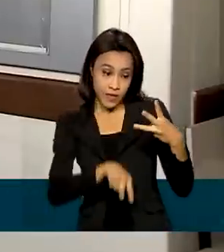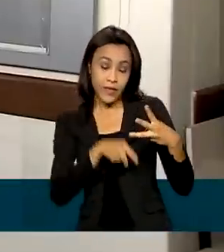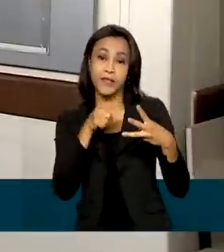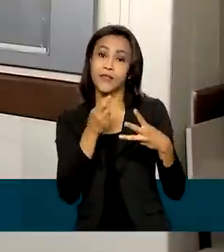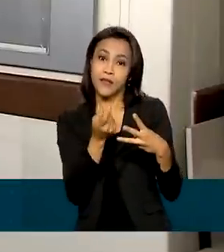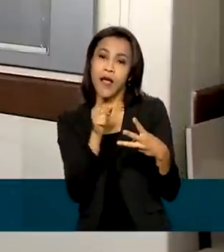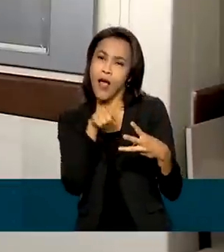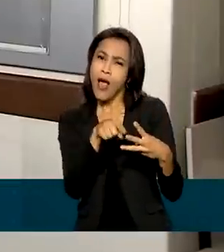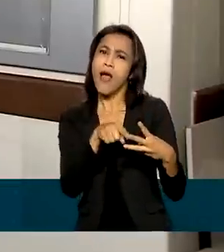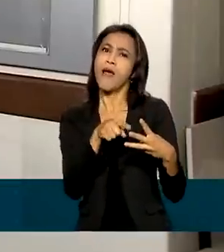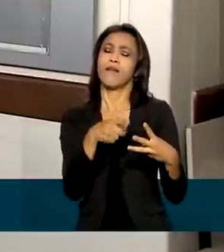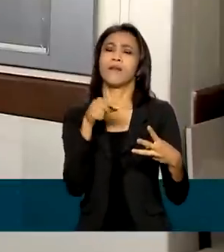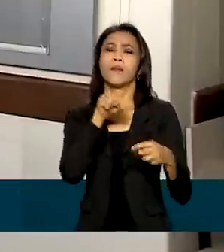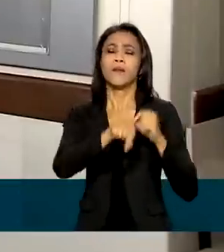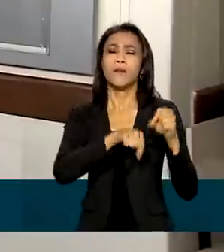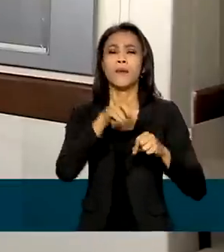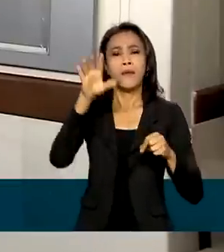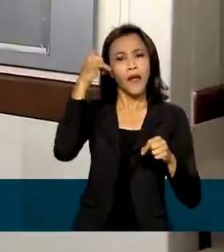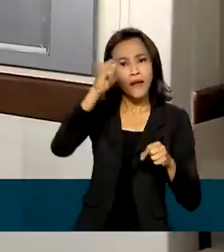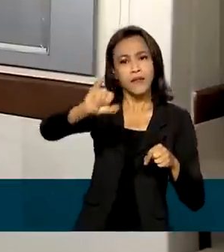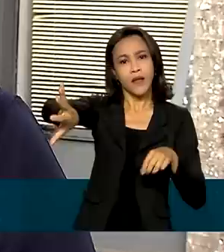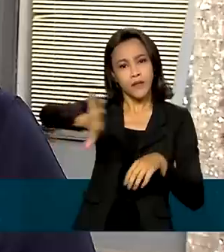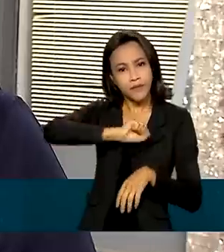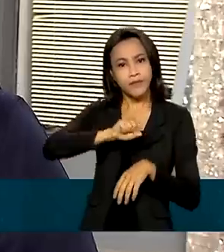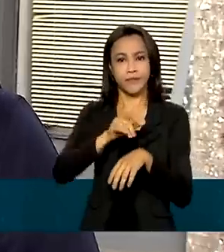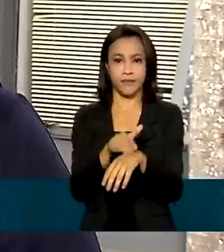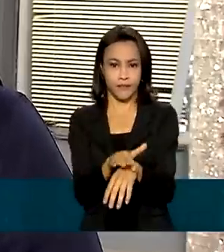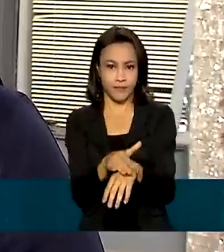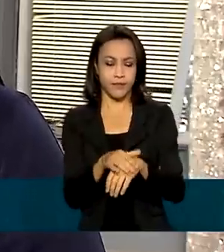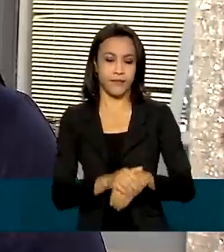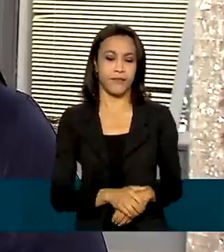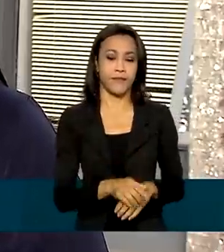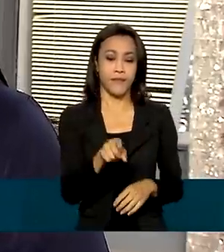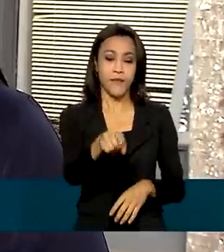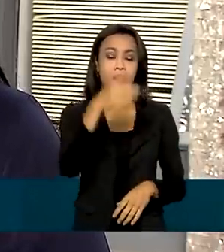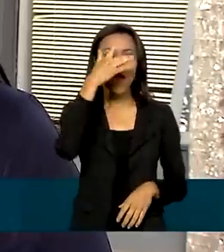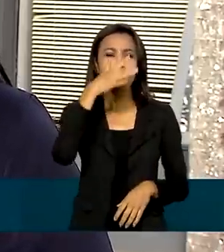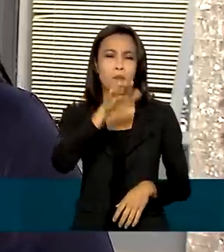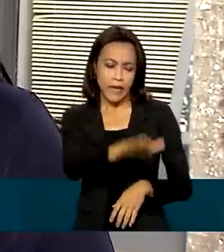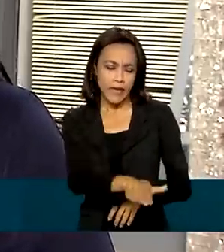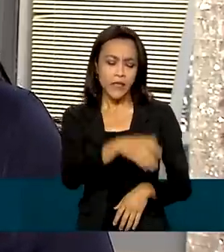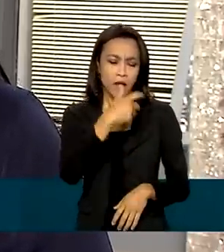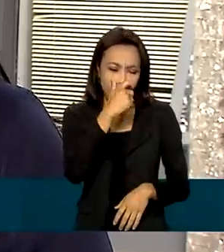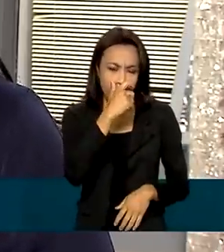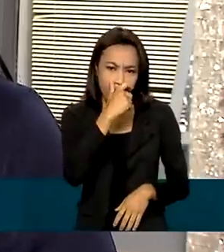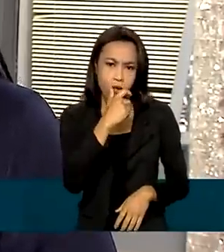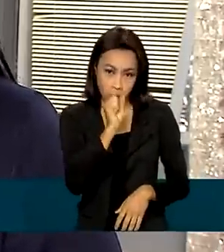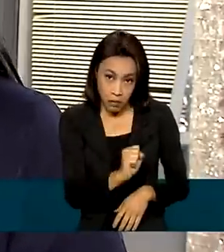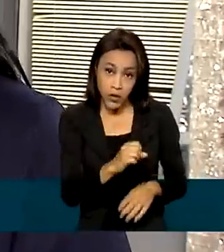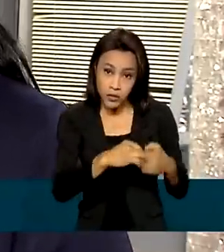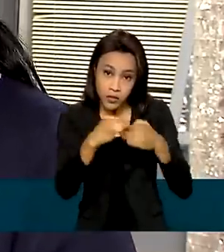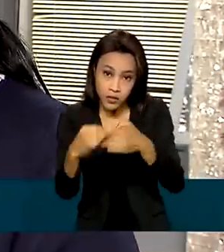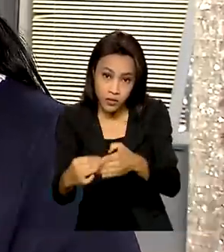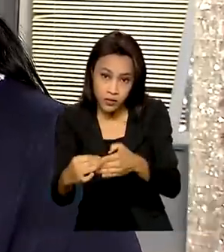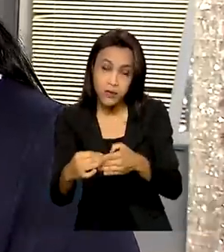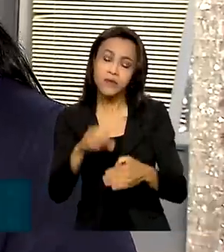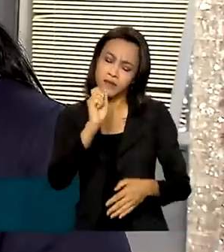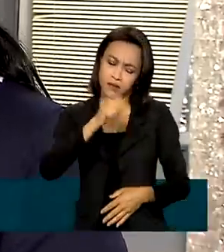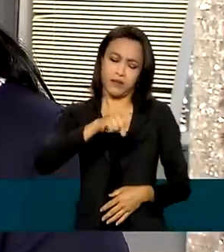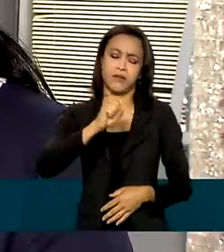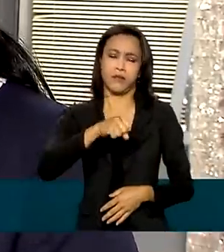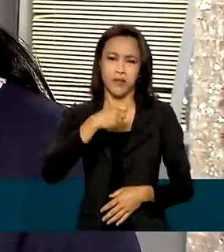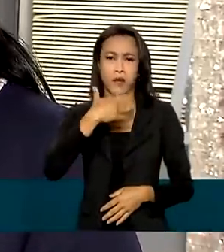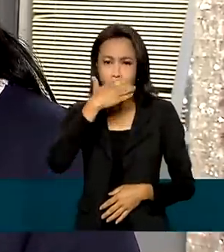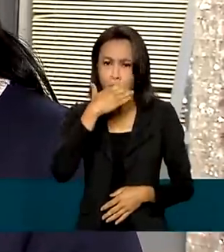é a principal forma de prevenção o sarampo uma criança com tosse ela pode vir de vacinar sim a criança com